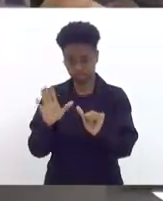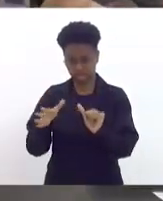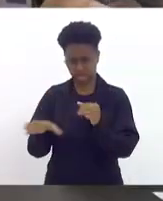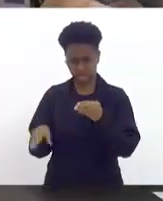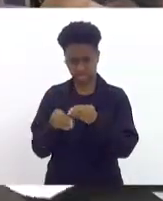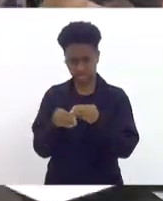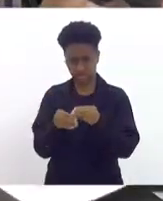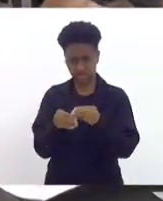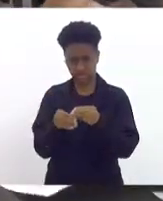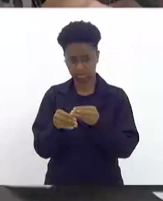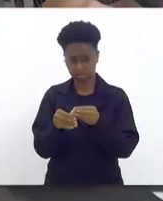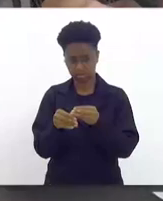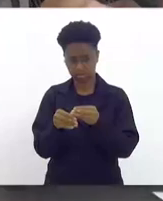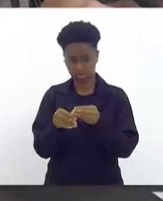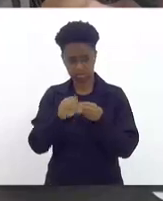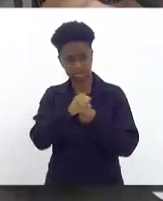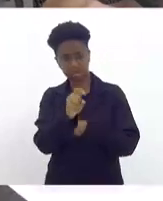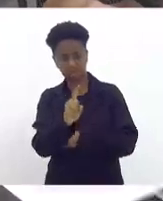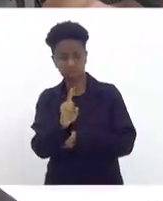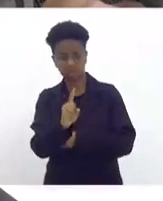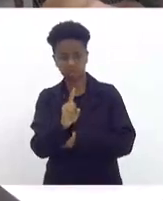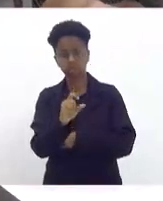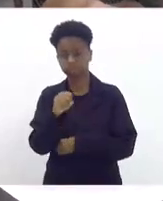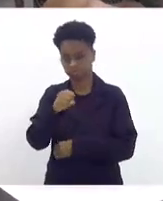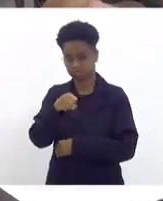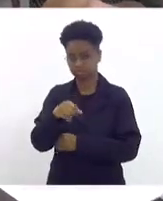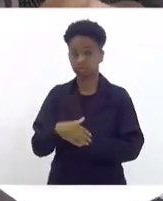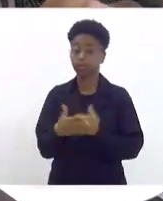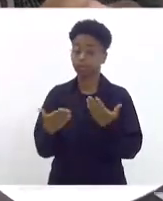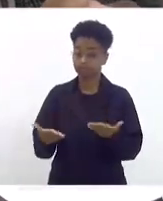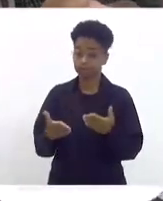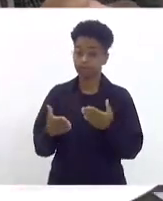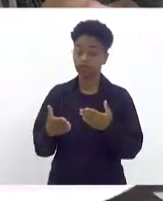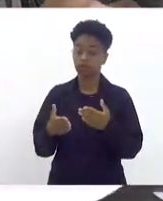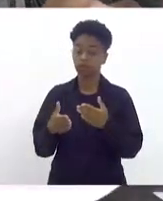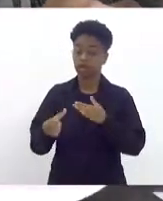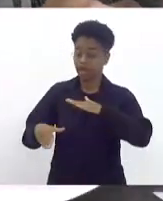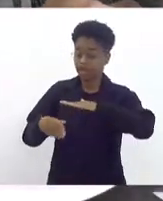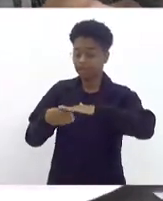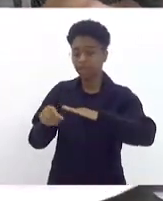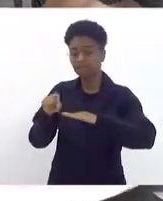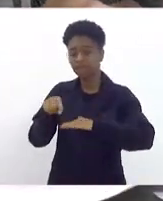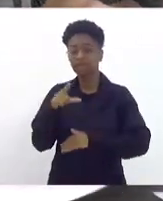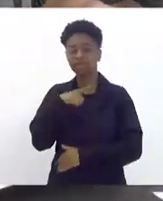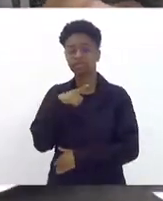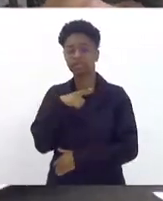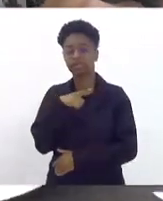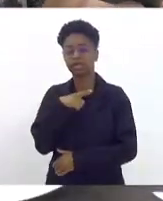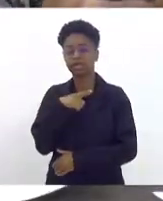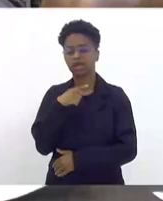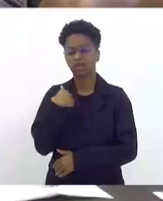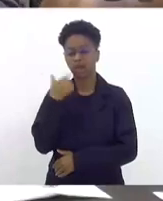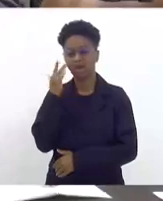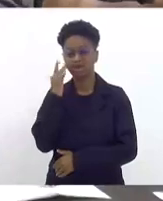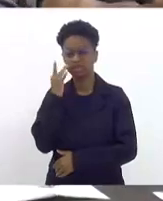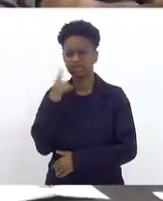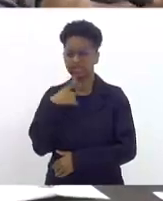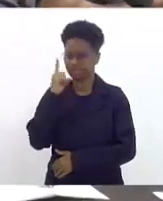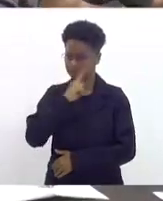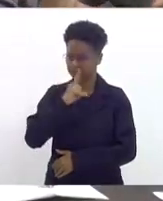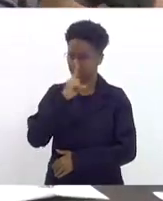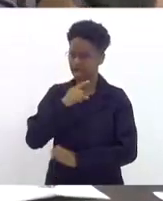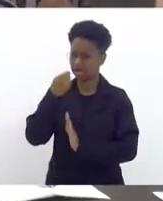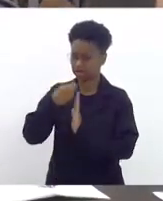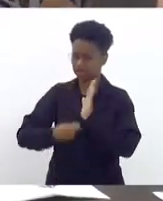não foi foi essa emenda número ela tem uma pequena acho eu uma pequena falha de